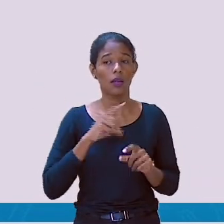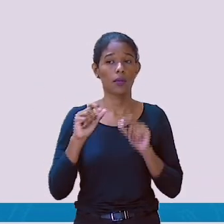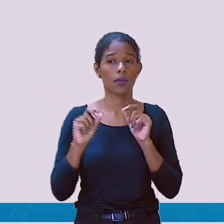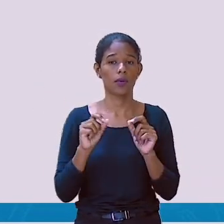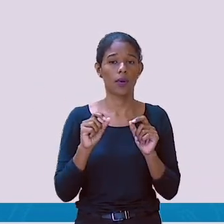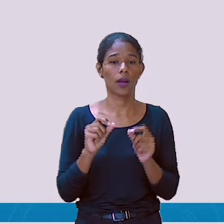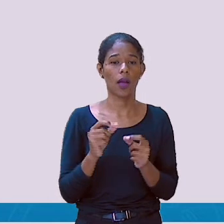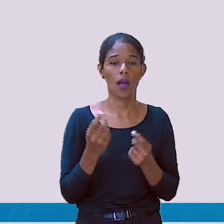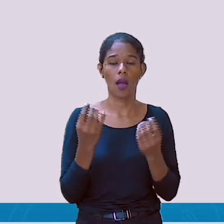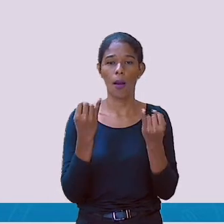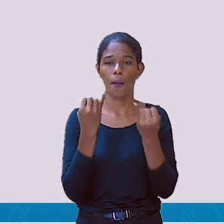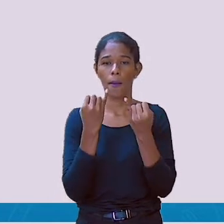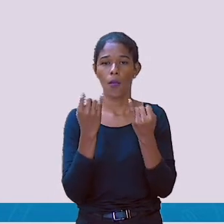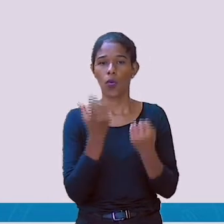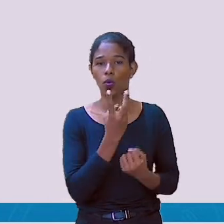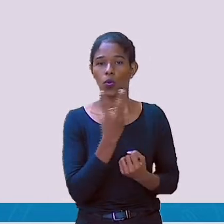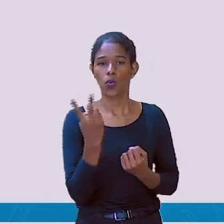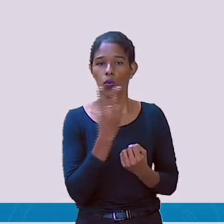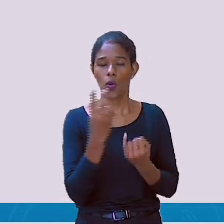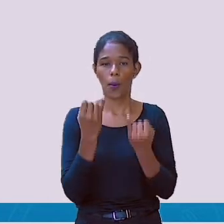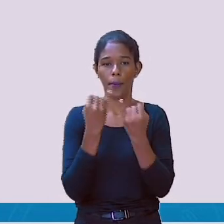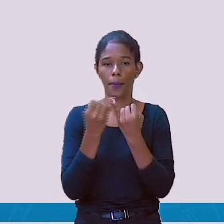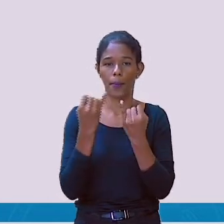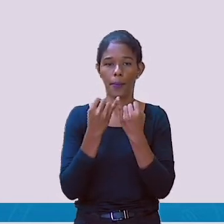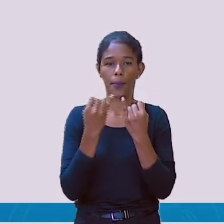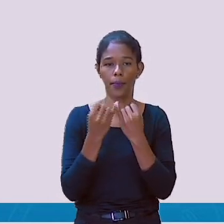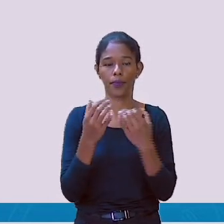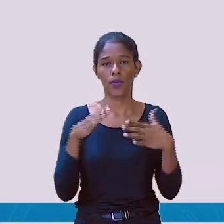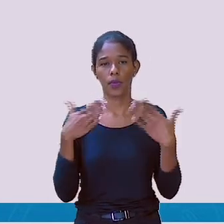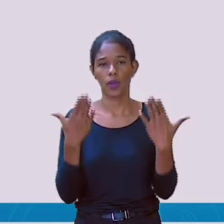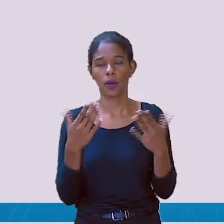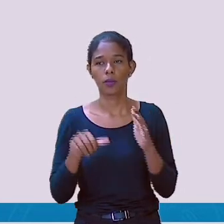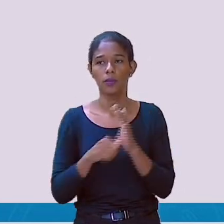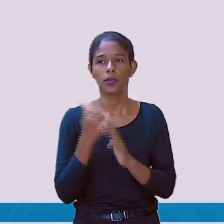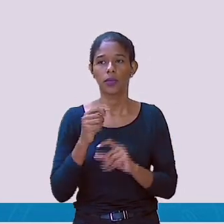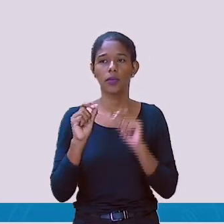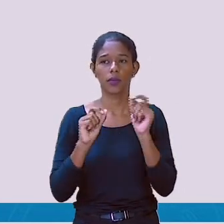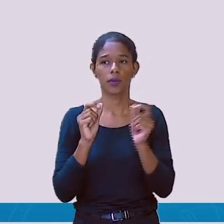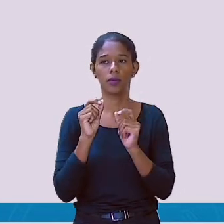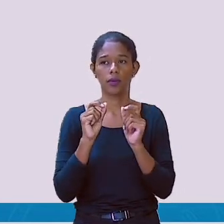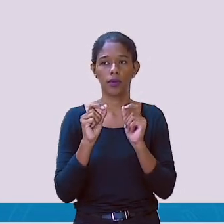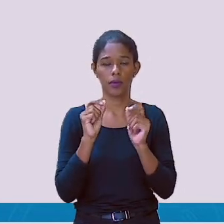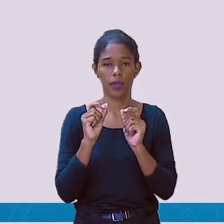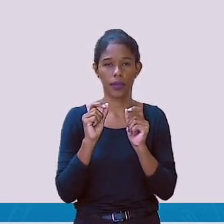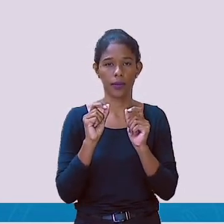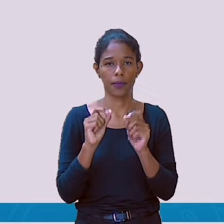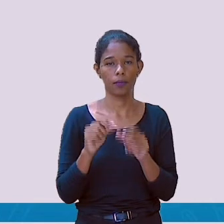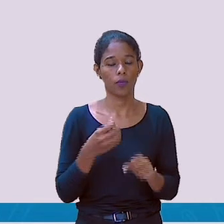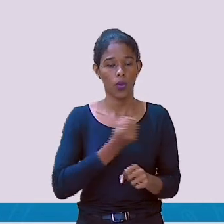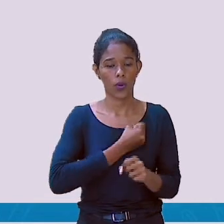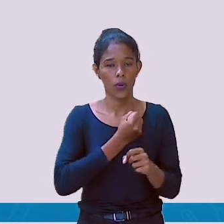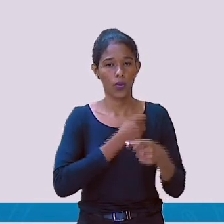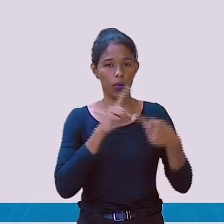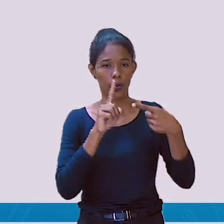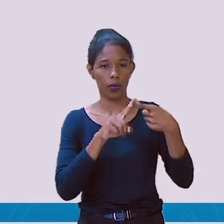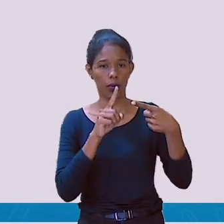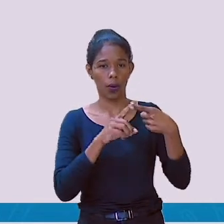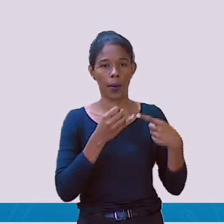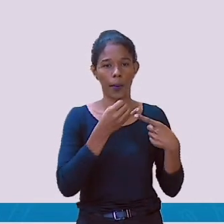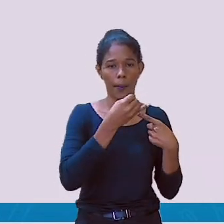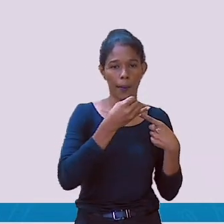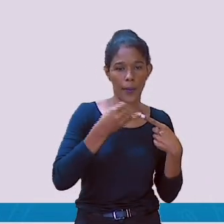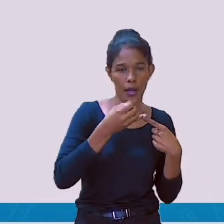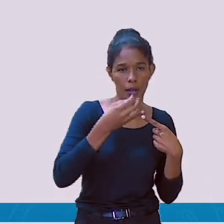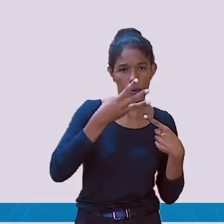Então, nós vamos primeiro resolver a multiplicação do coeficiente. Menos 36 vezes